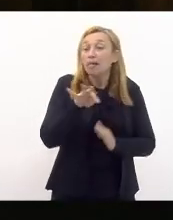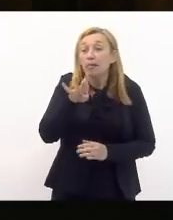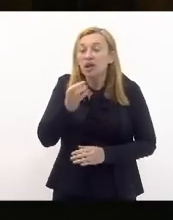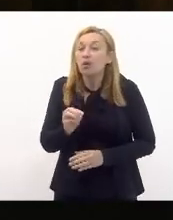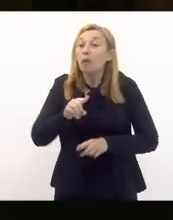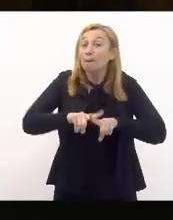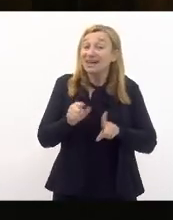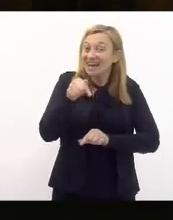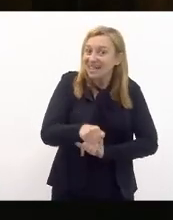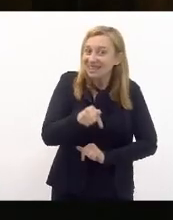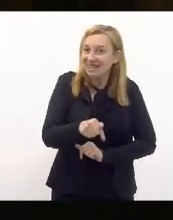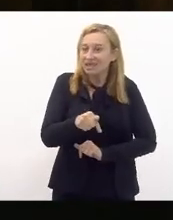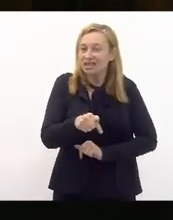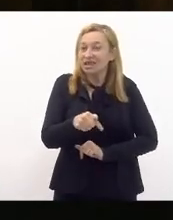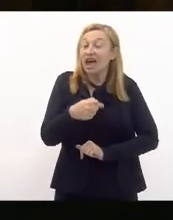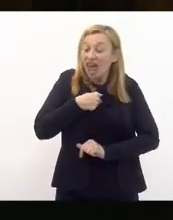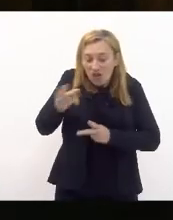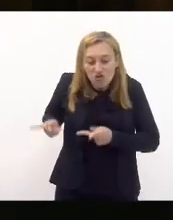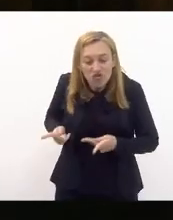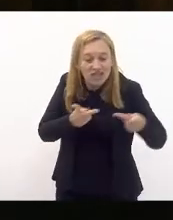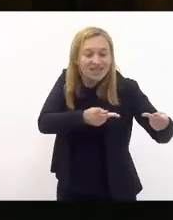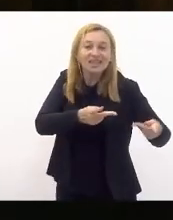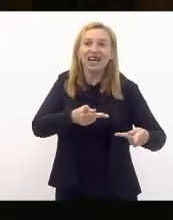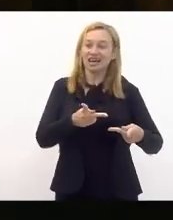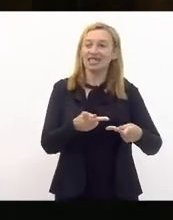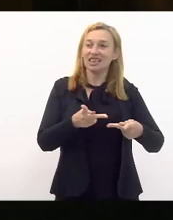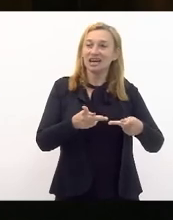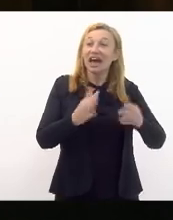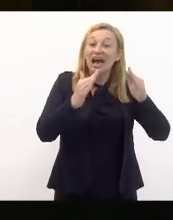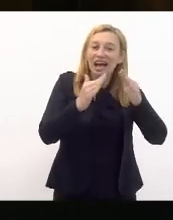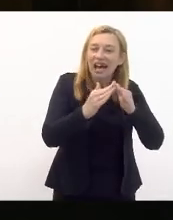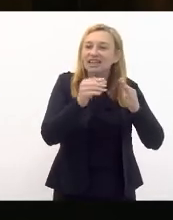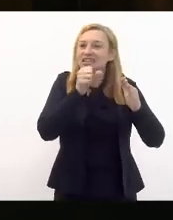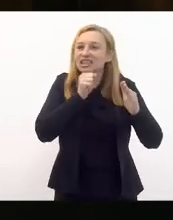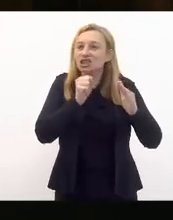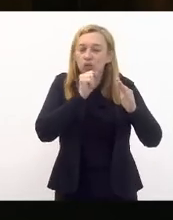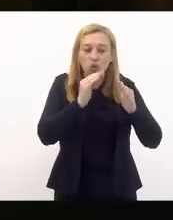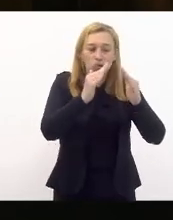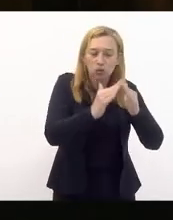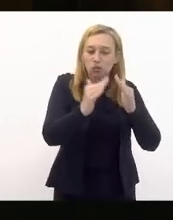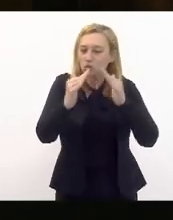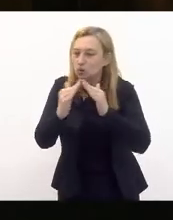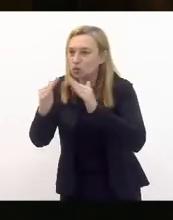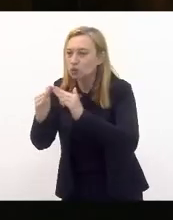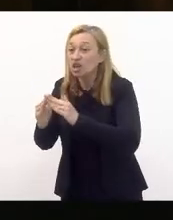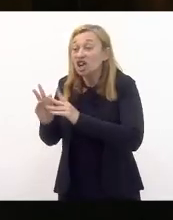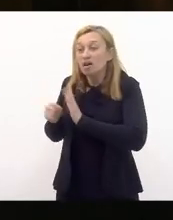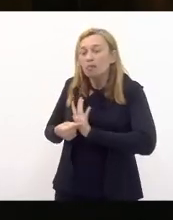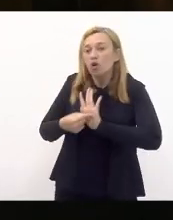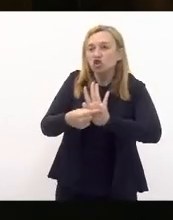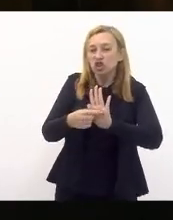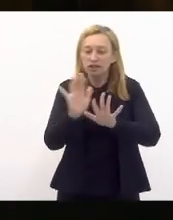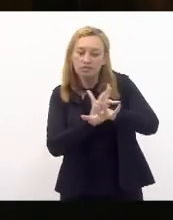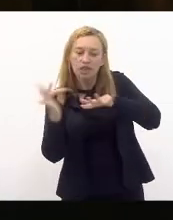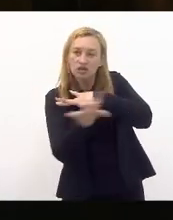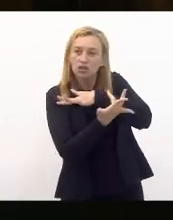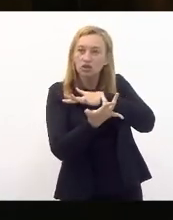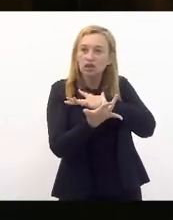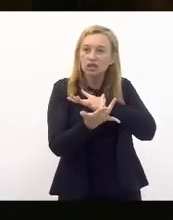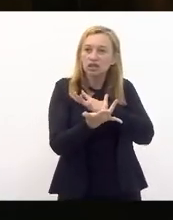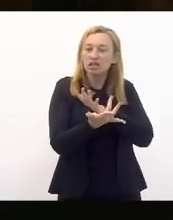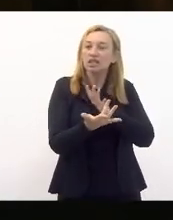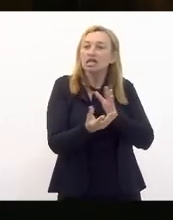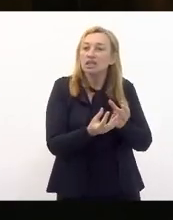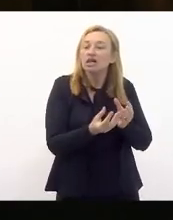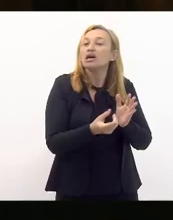mas está aqui e visitarei abrigo por abrigo farei questão de mostrar na minha gente sociais esse